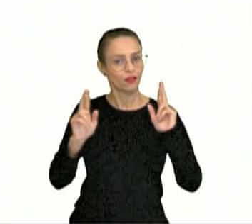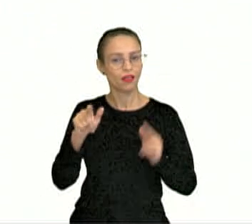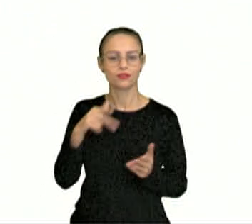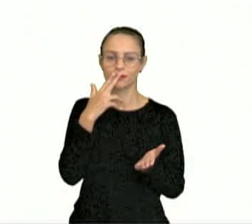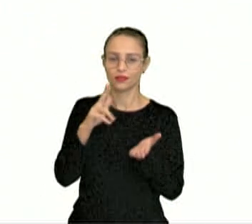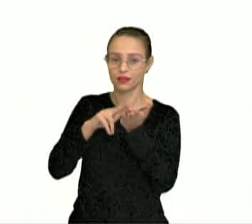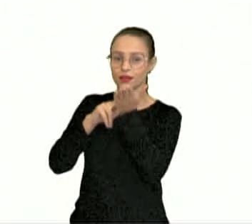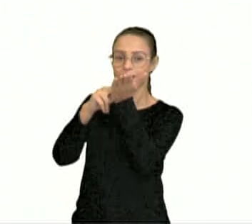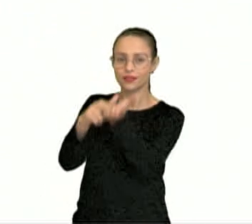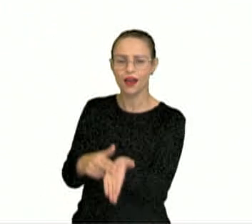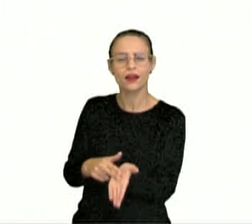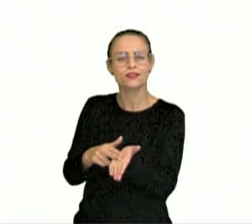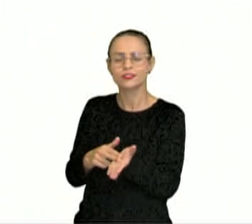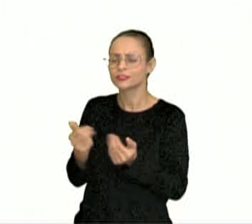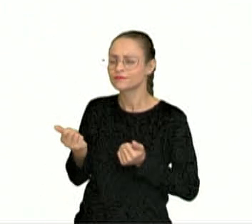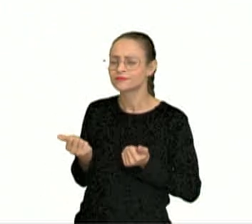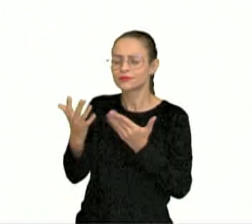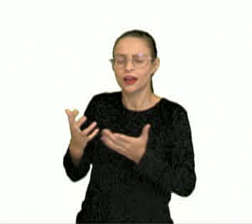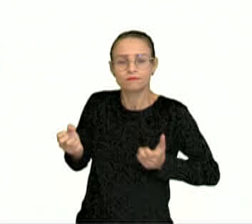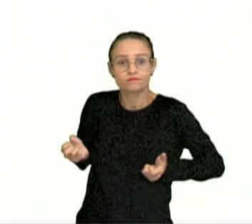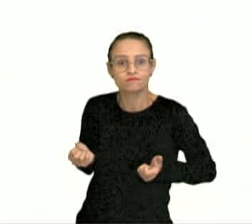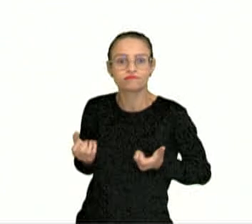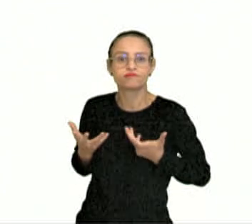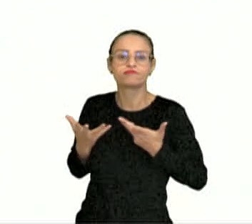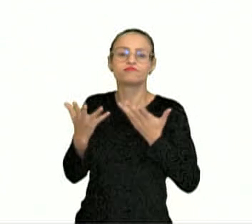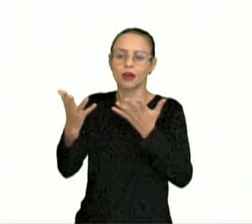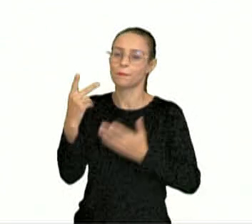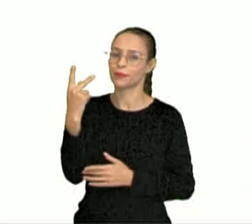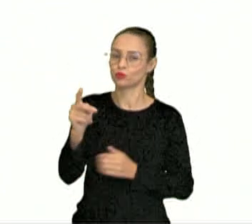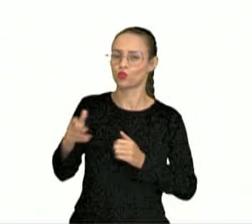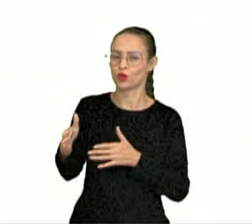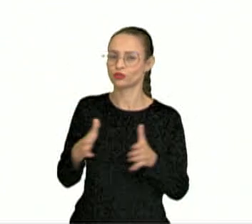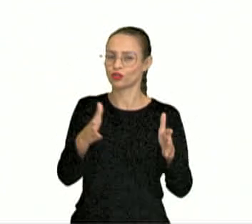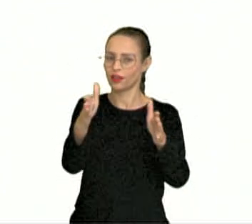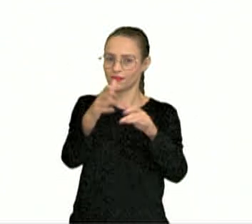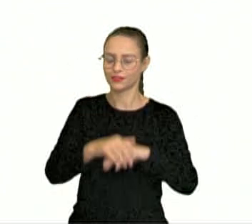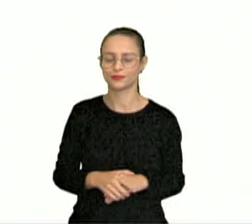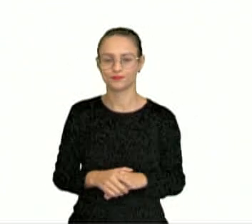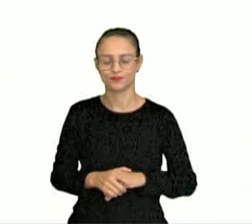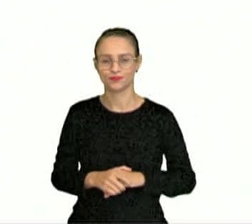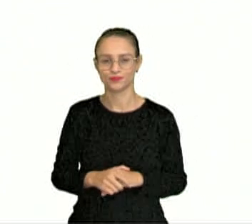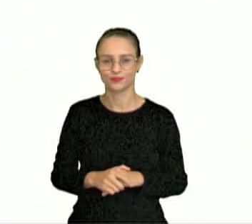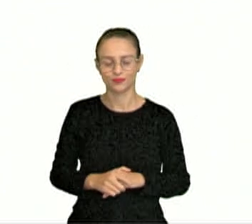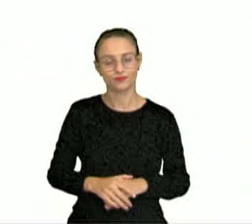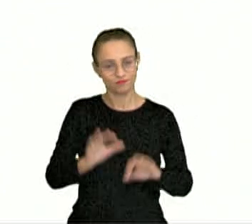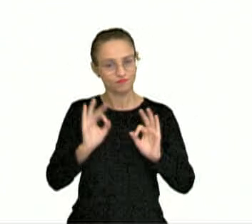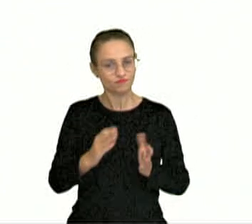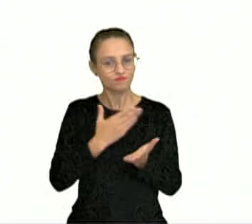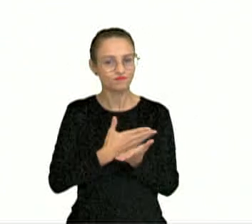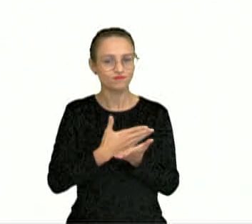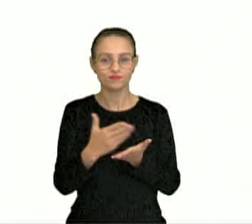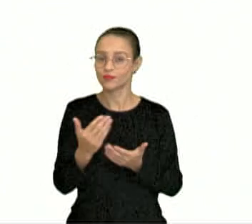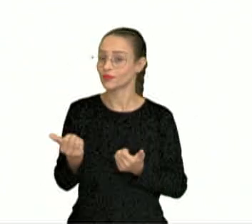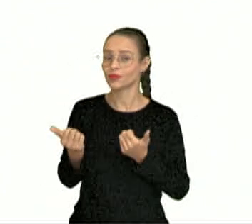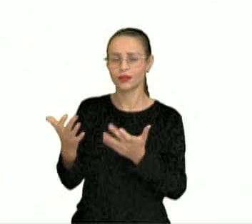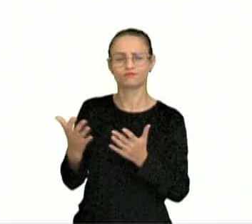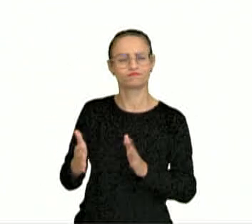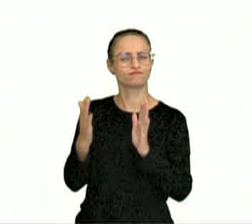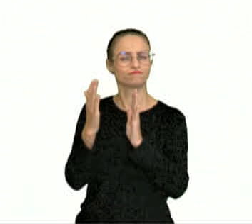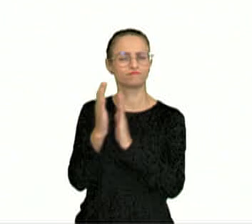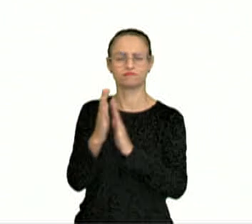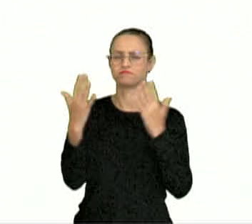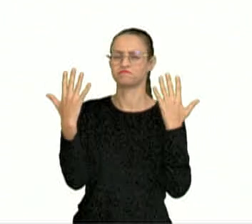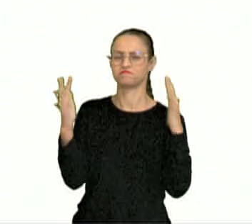constitua um oásis revitalizante na tua jornada. Devo começar, sem dúvida, por te dar os